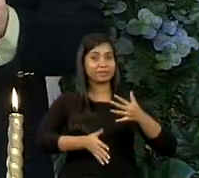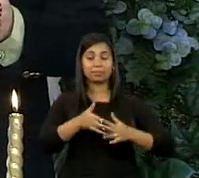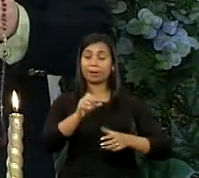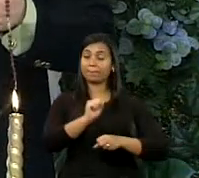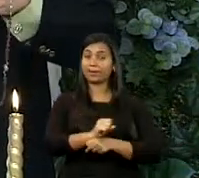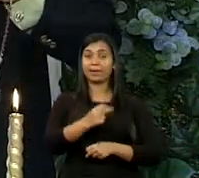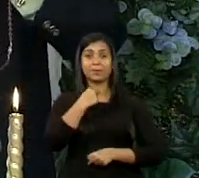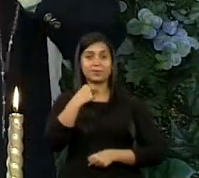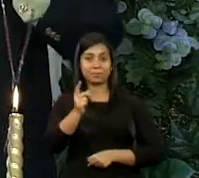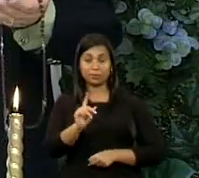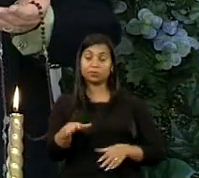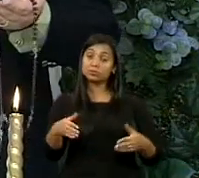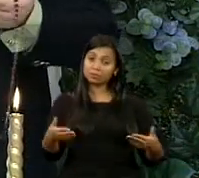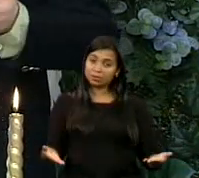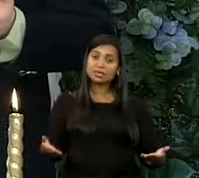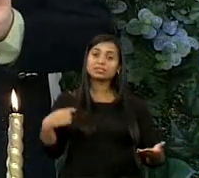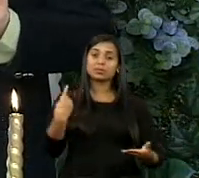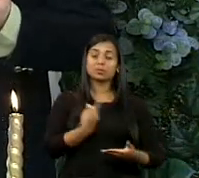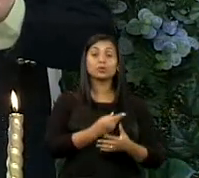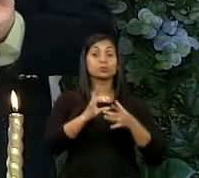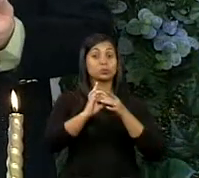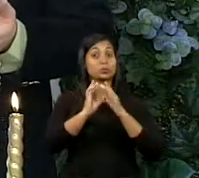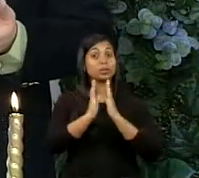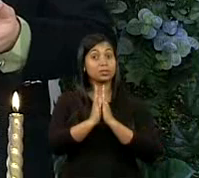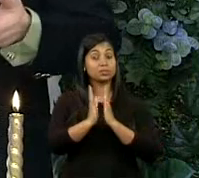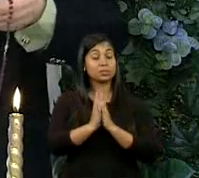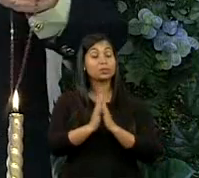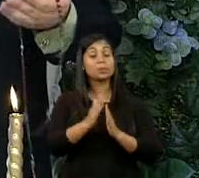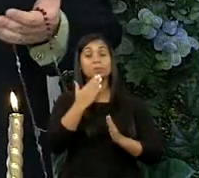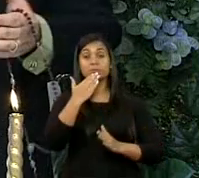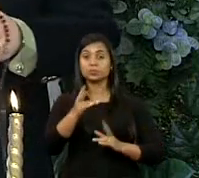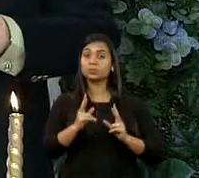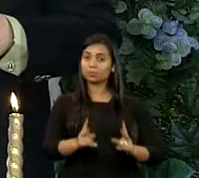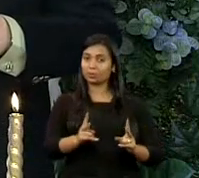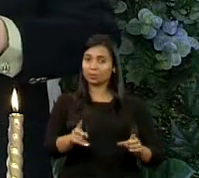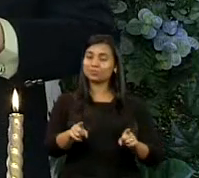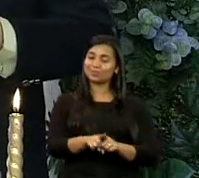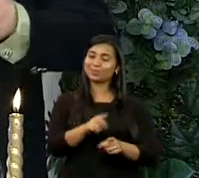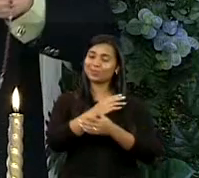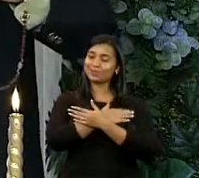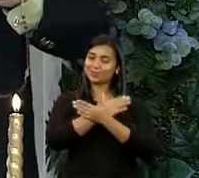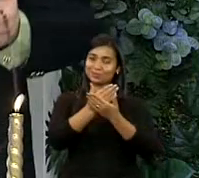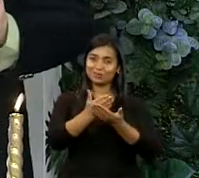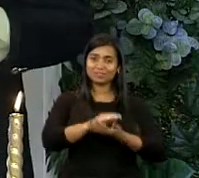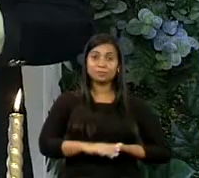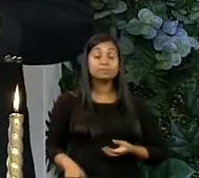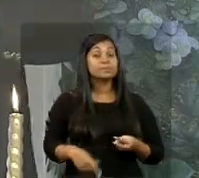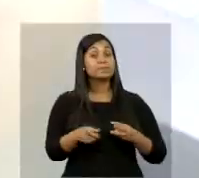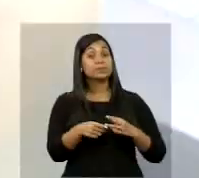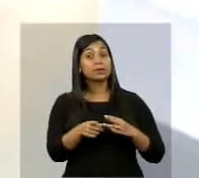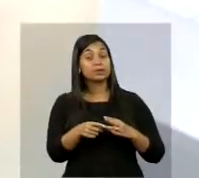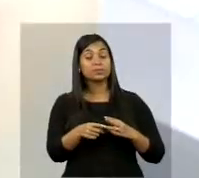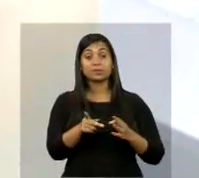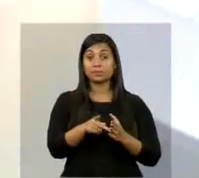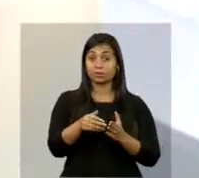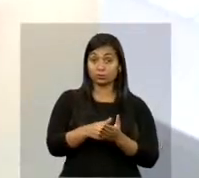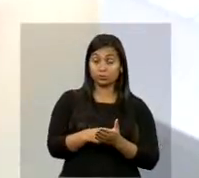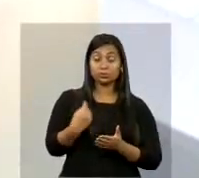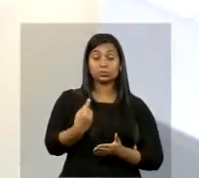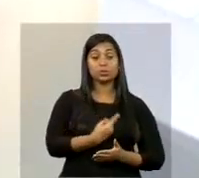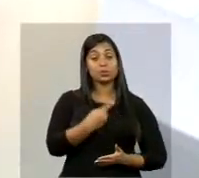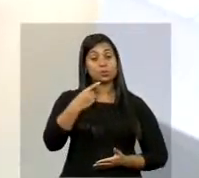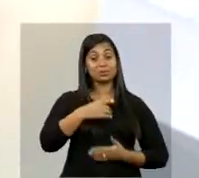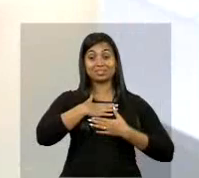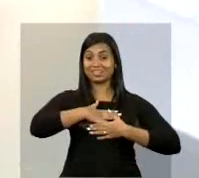Santo Terço, mas nós rezamos juntos na mesma intenção também. Um abraço para você, Carmen. Terceiro mistério gozoso,